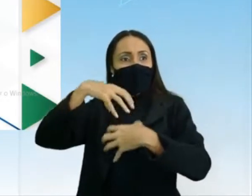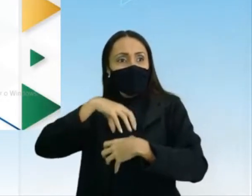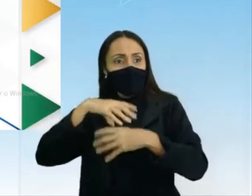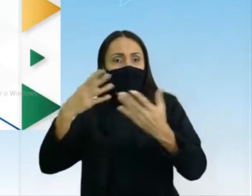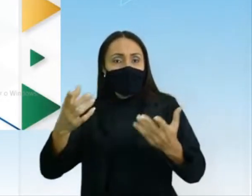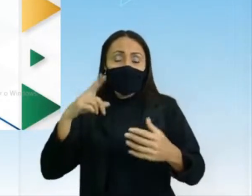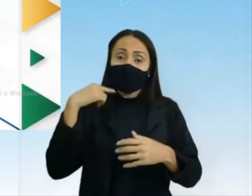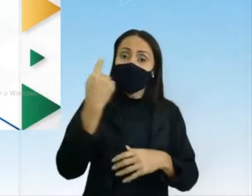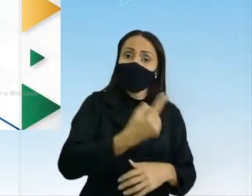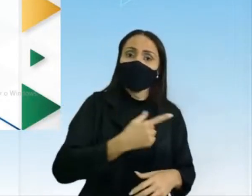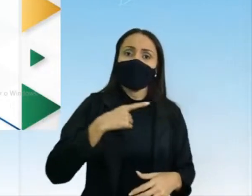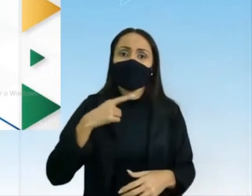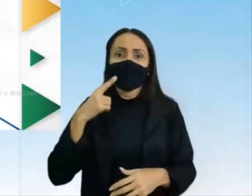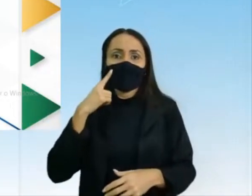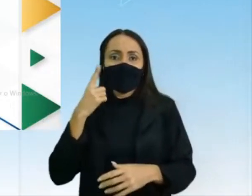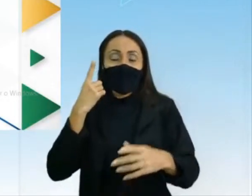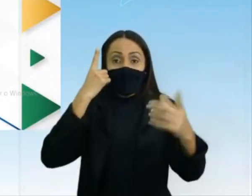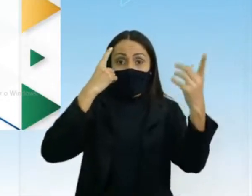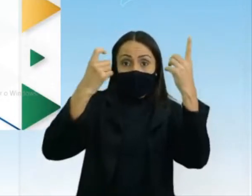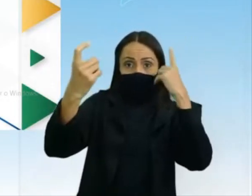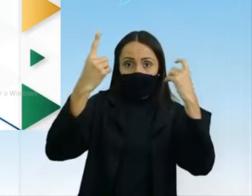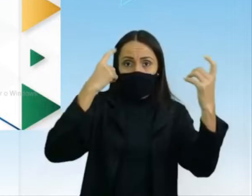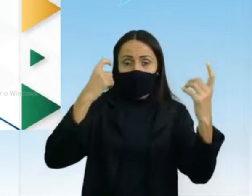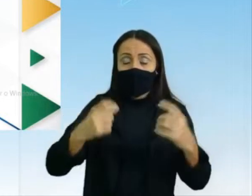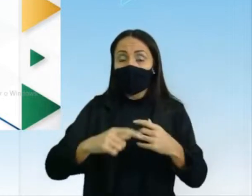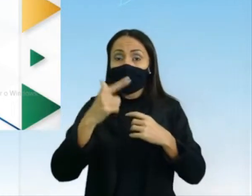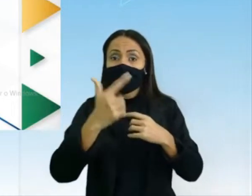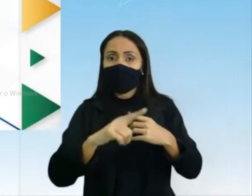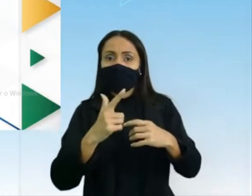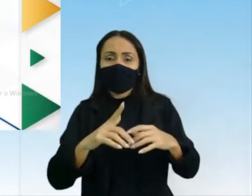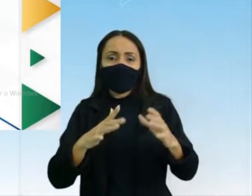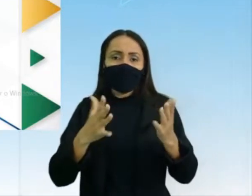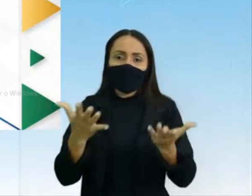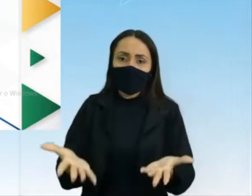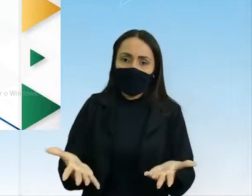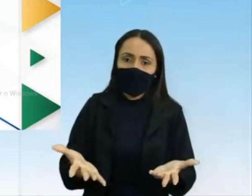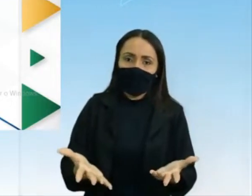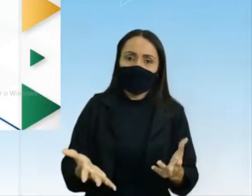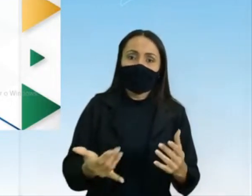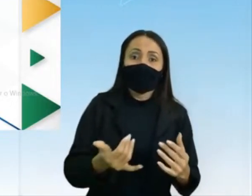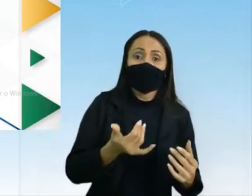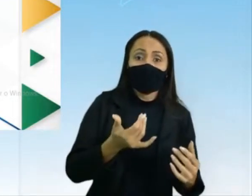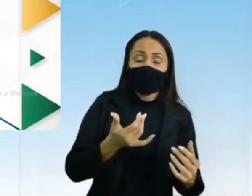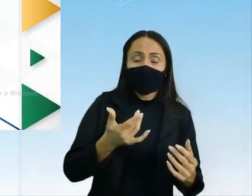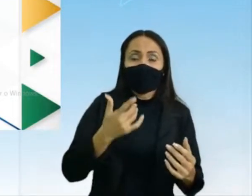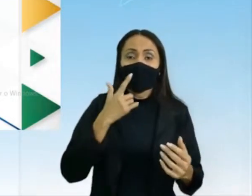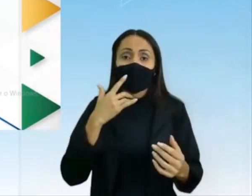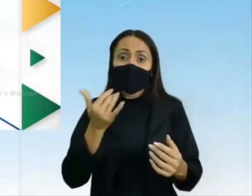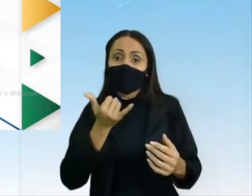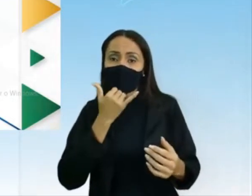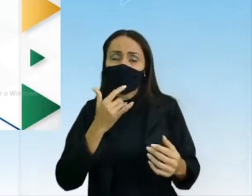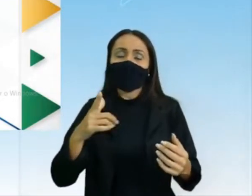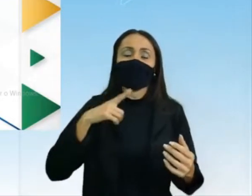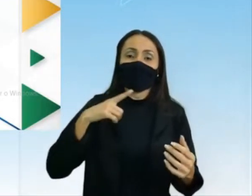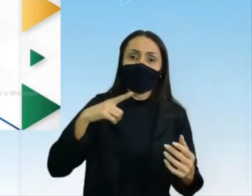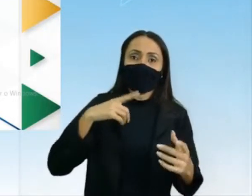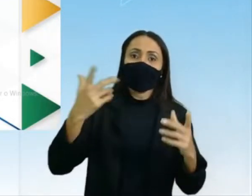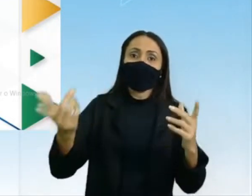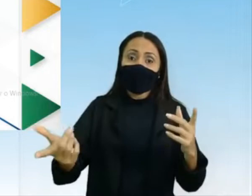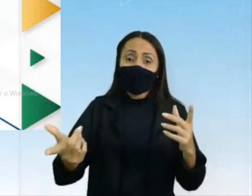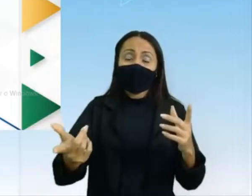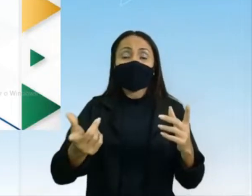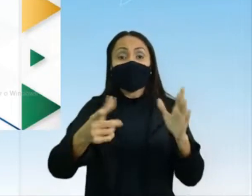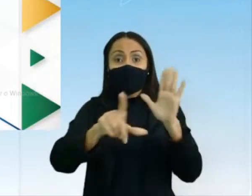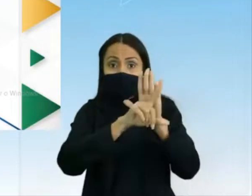Então nós temos o quê? Violência não tem desculpa, tem lei. denuncie. Então veja só